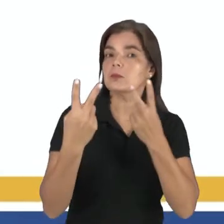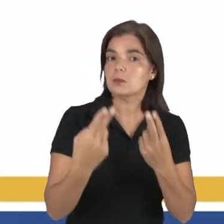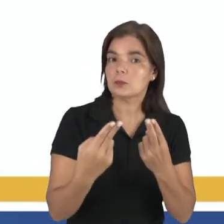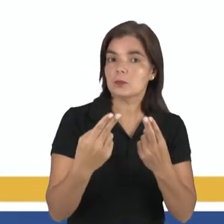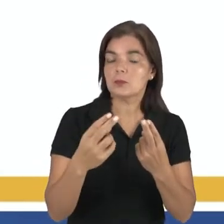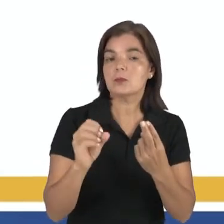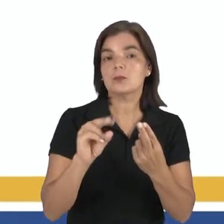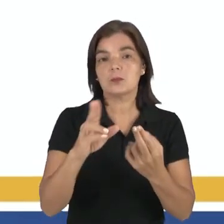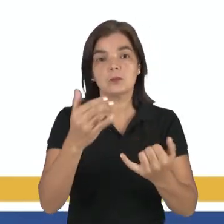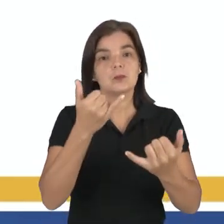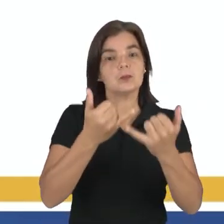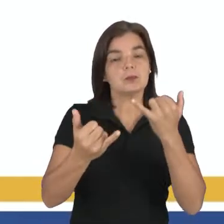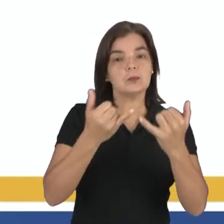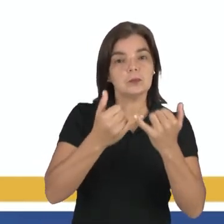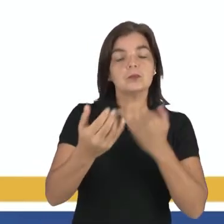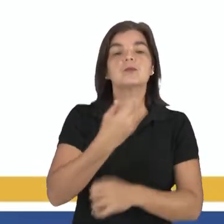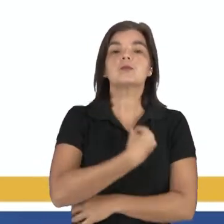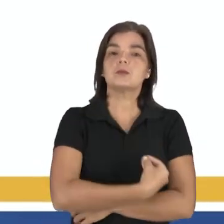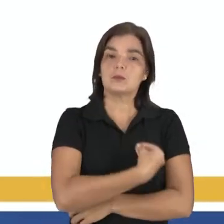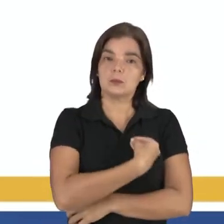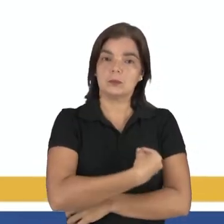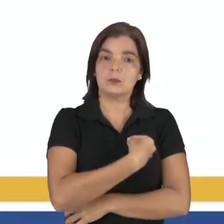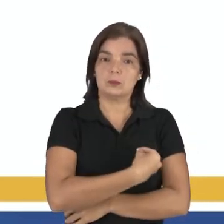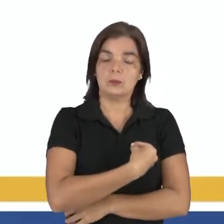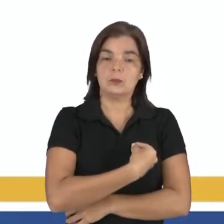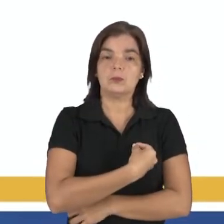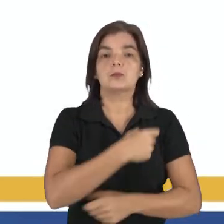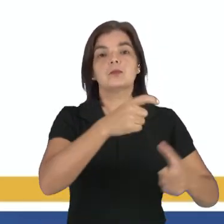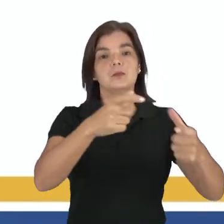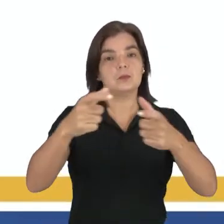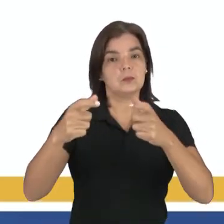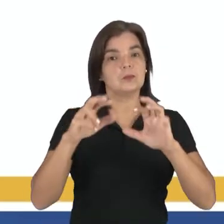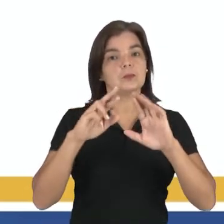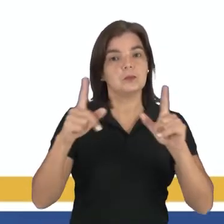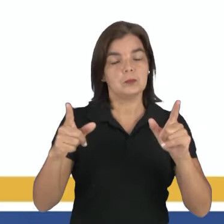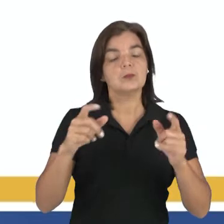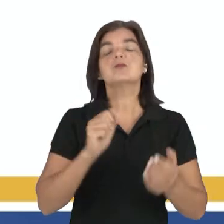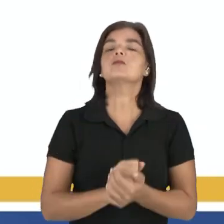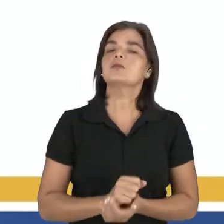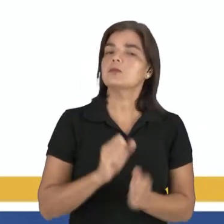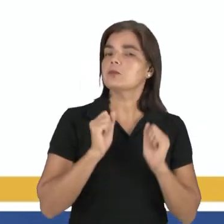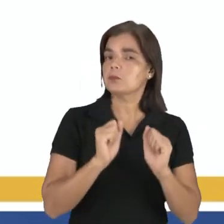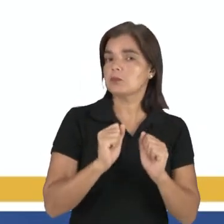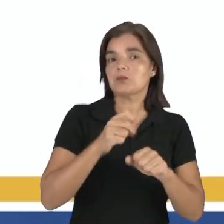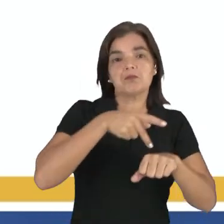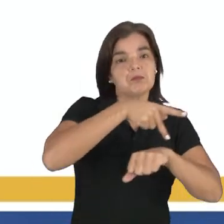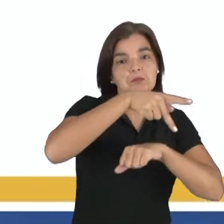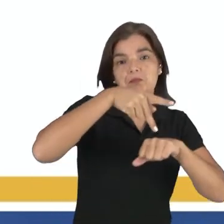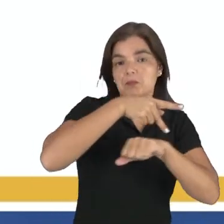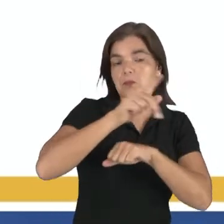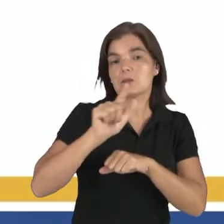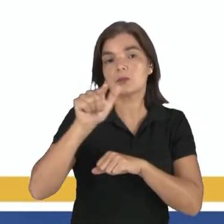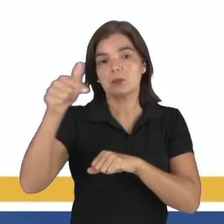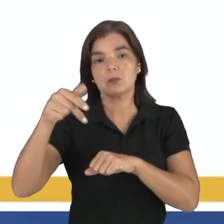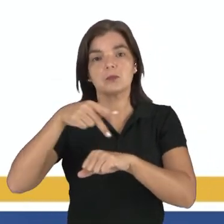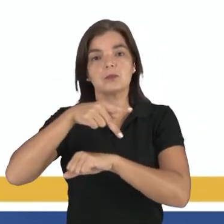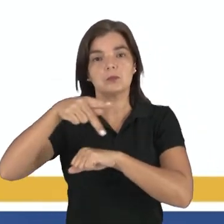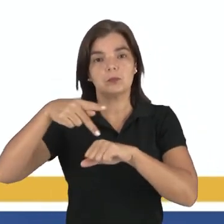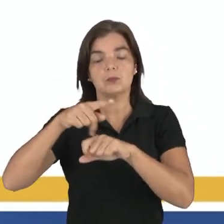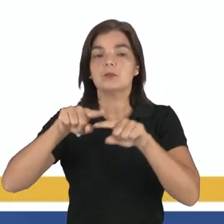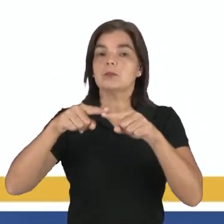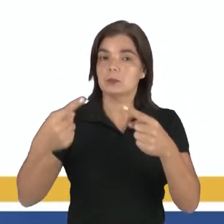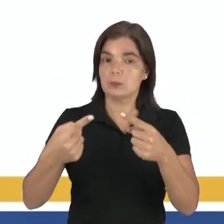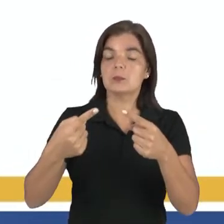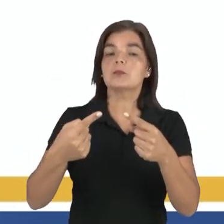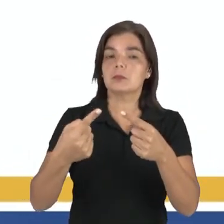iguais ou semelhantes, que vivem em hábitats diferentes. Ou seja, pode viver em um país ou em outro país,